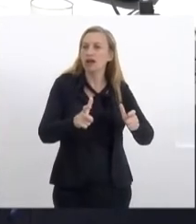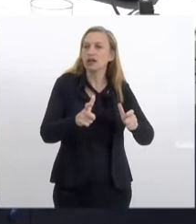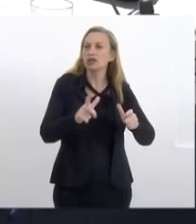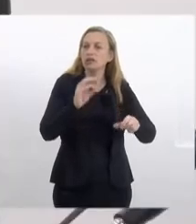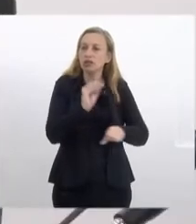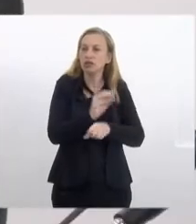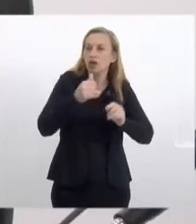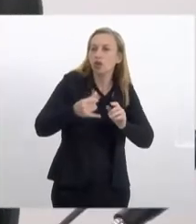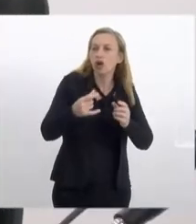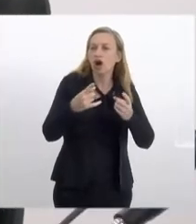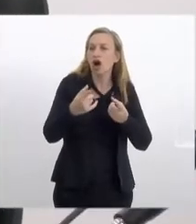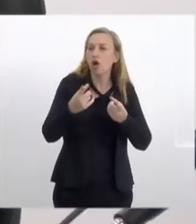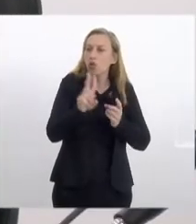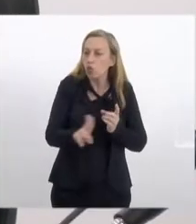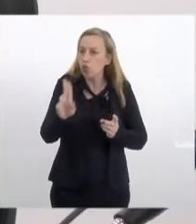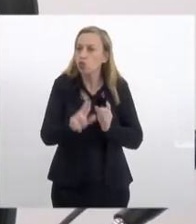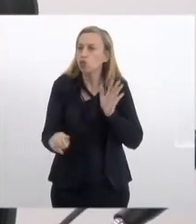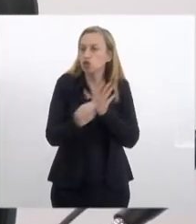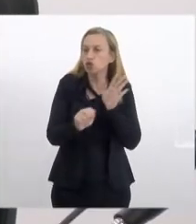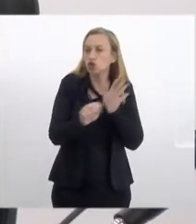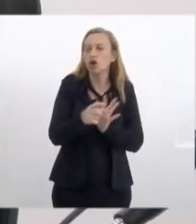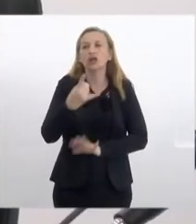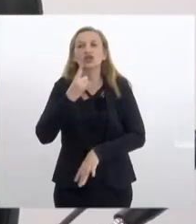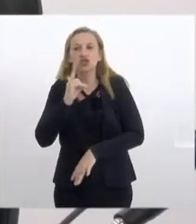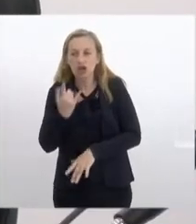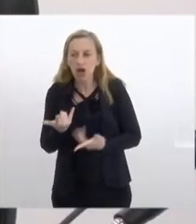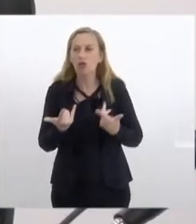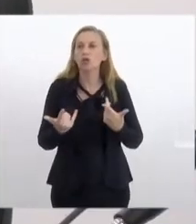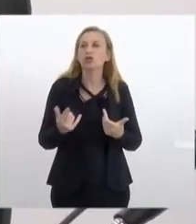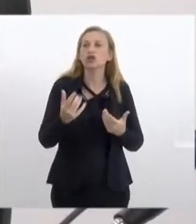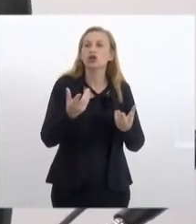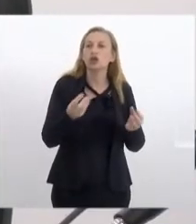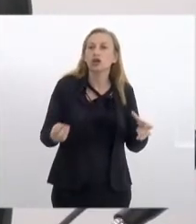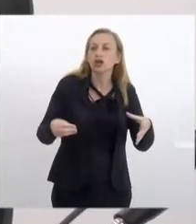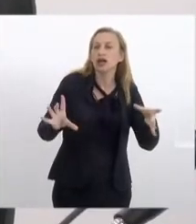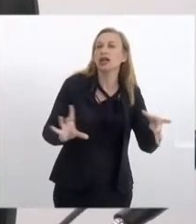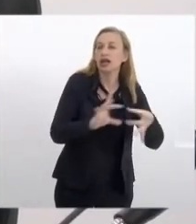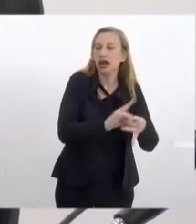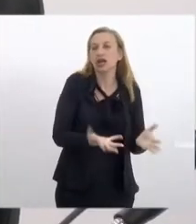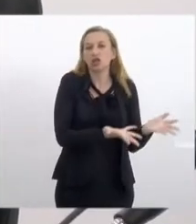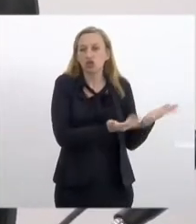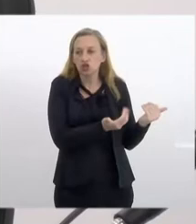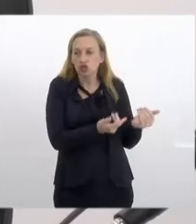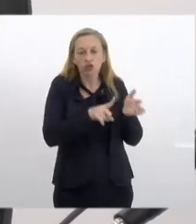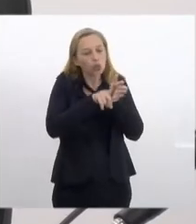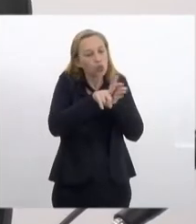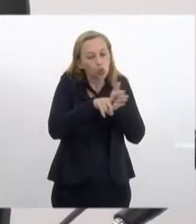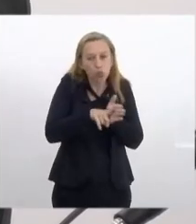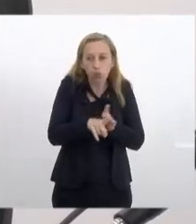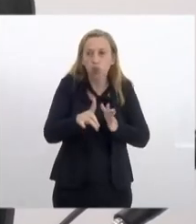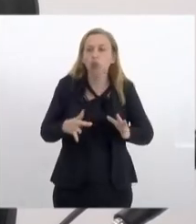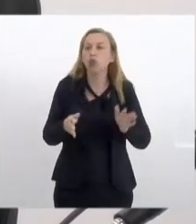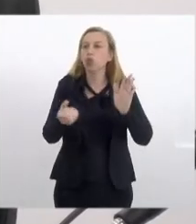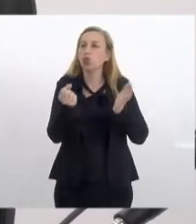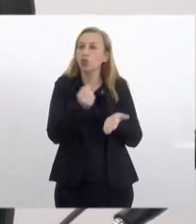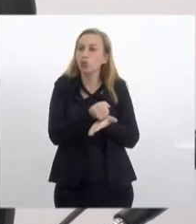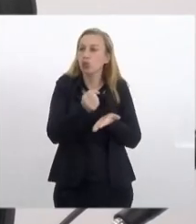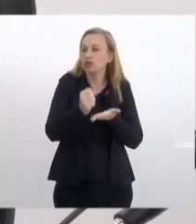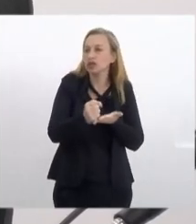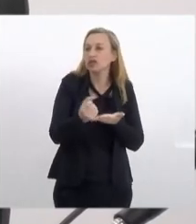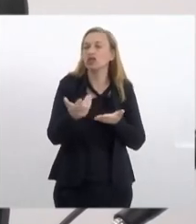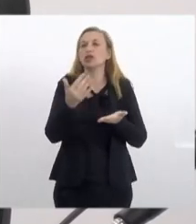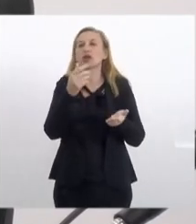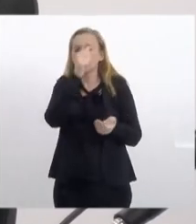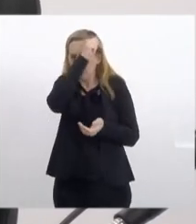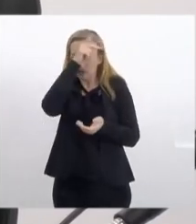prevenção do uso de drogas e álcool, sobretudo ligado à juventude. Então a gente fez um diagnóstico, contratamos a prefeitura, a